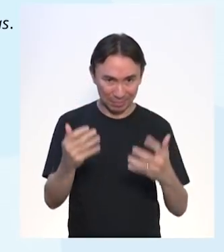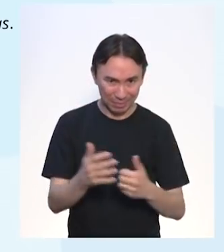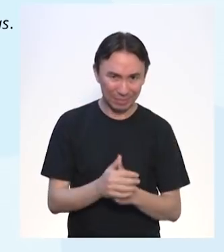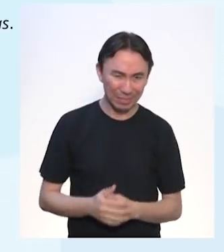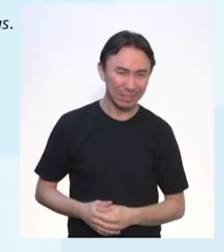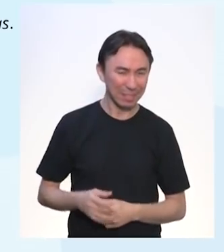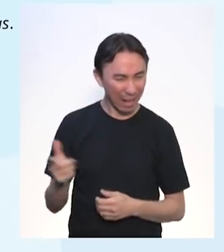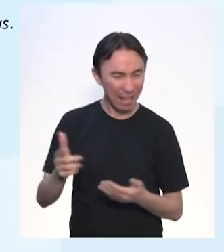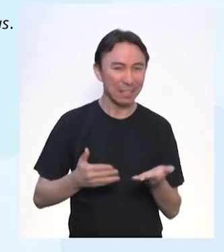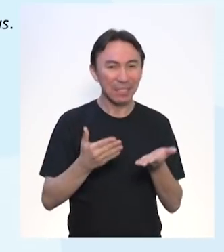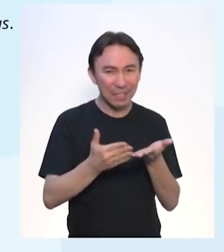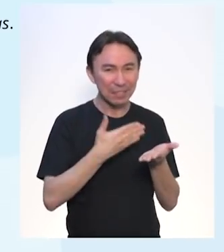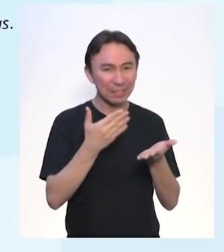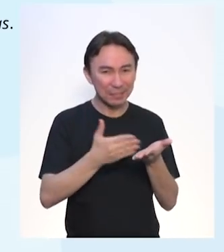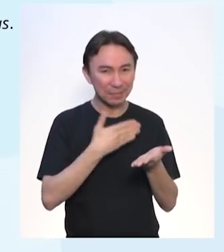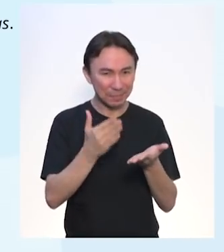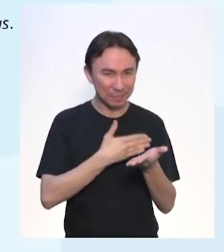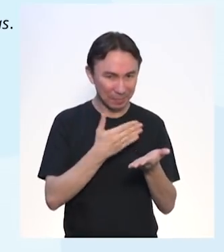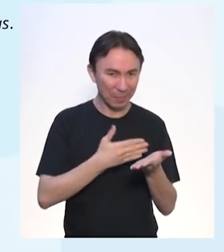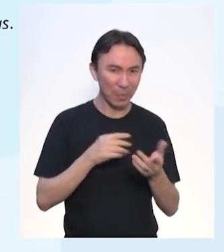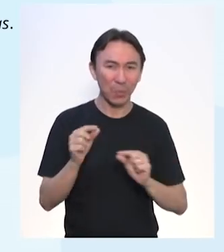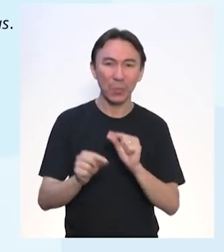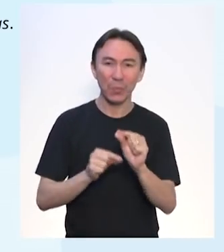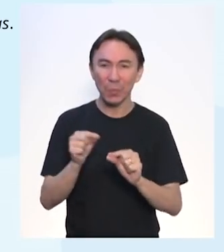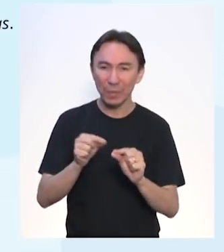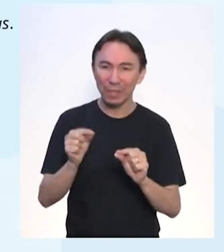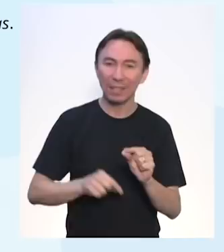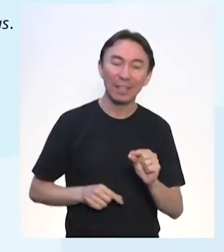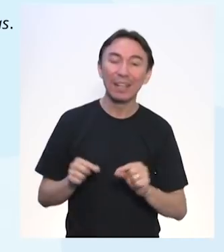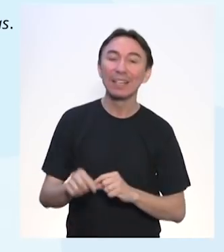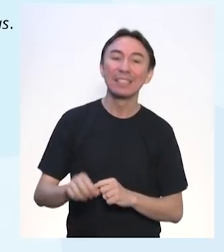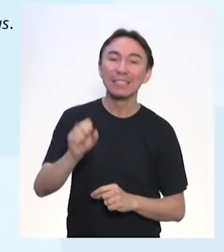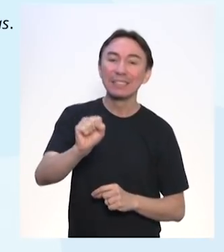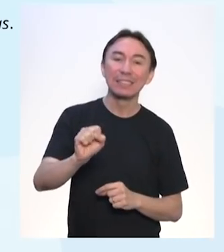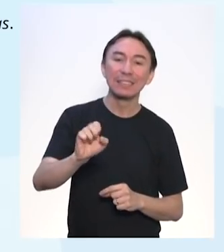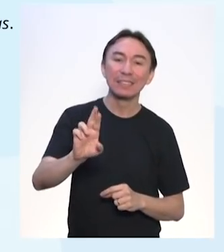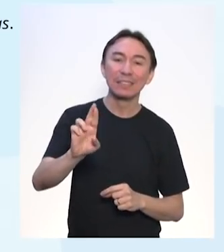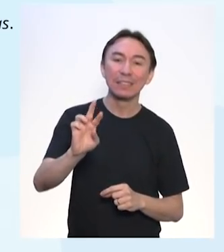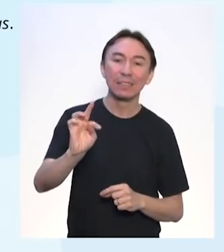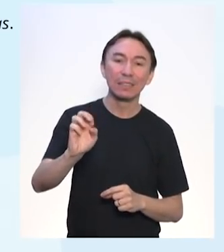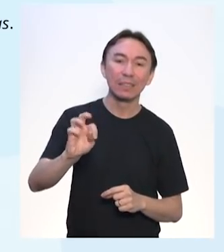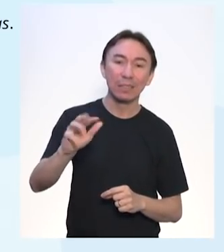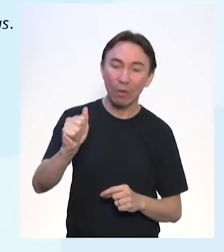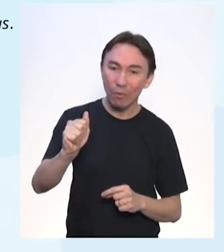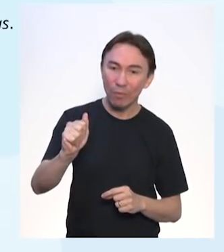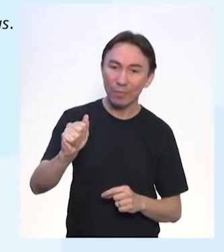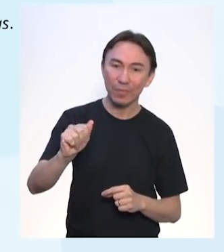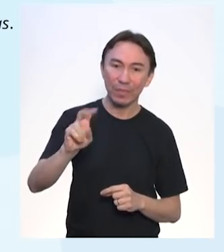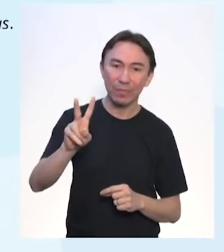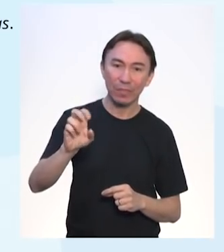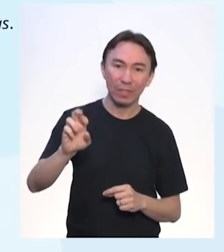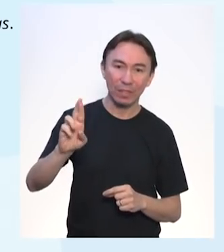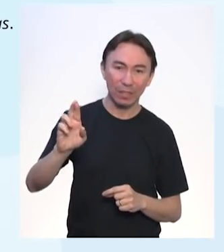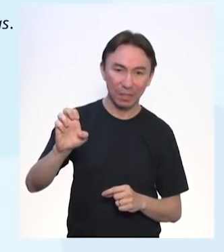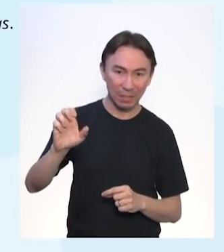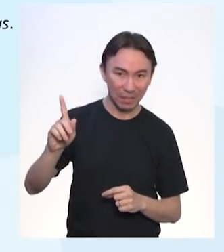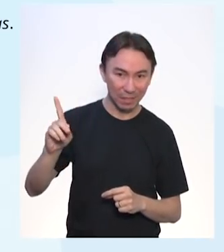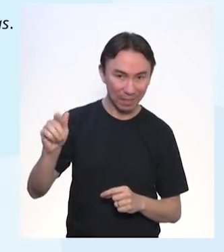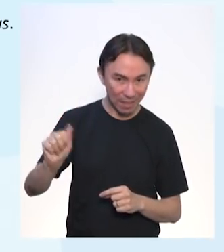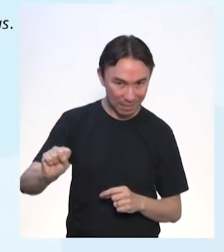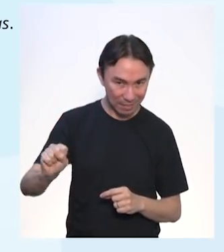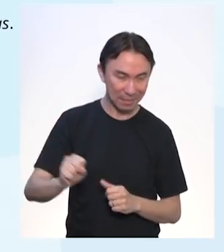na sua obra mestra, O Grande Sertão Veredas. E nessa obra ele nos presenteou, com